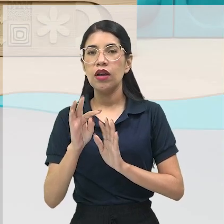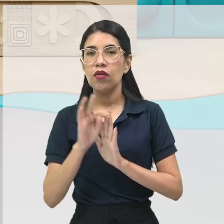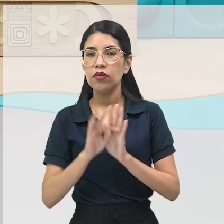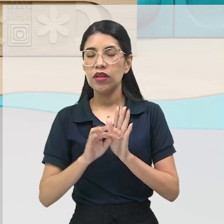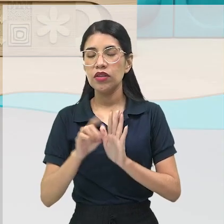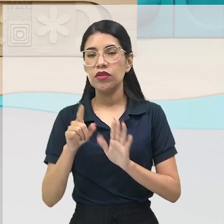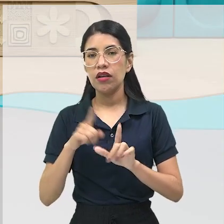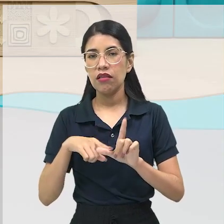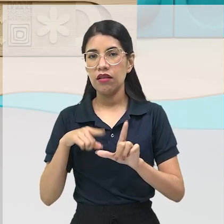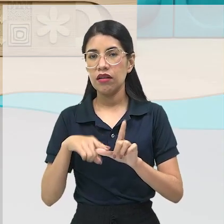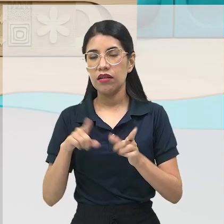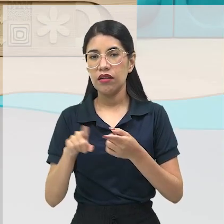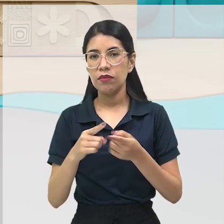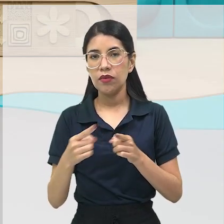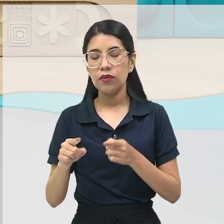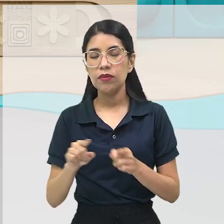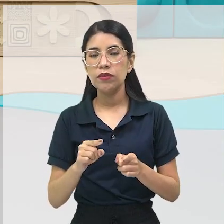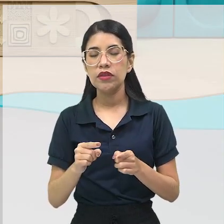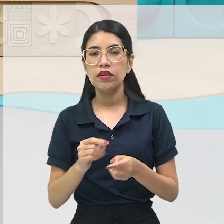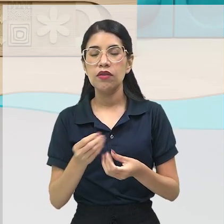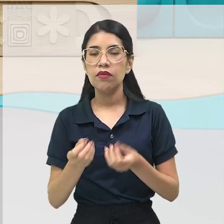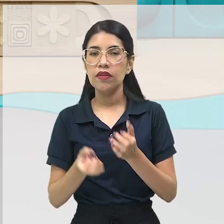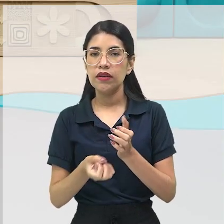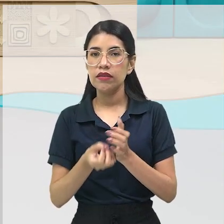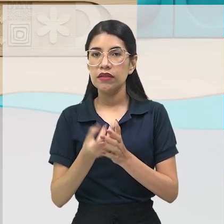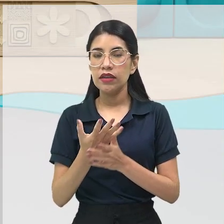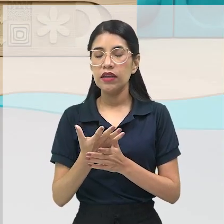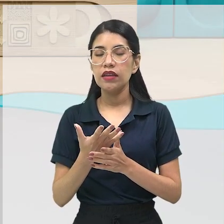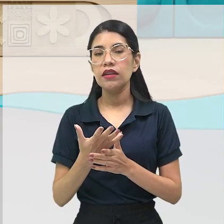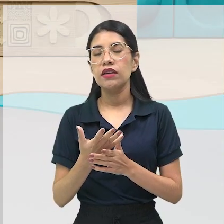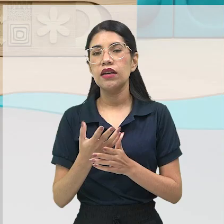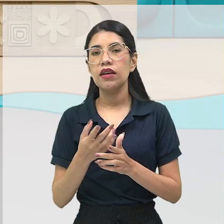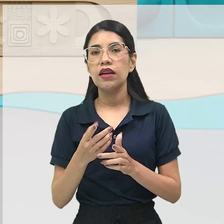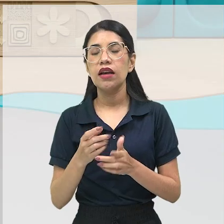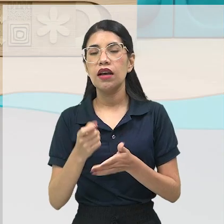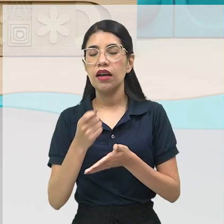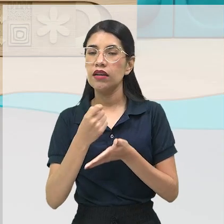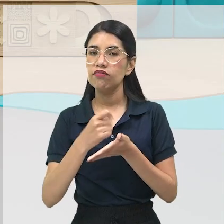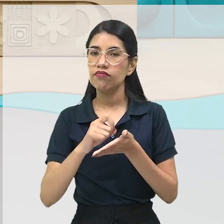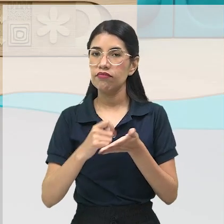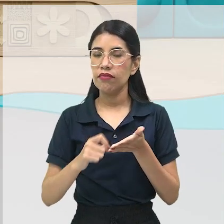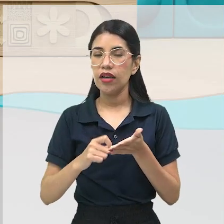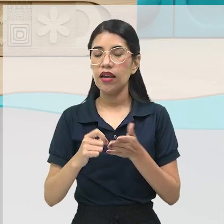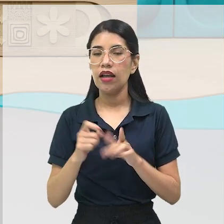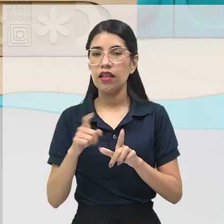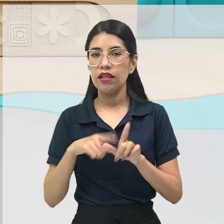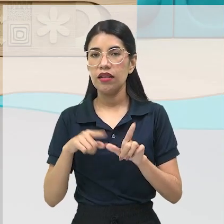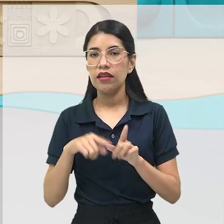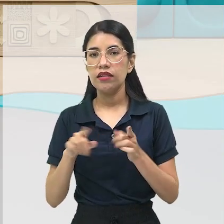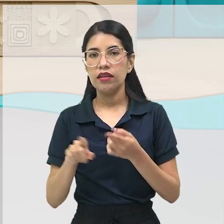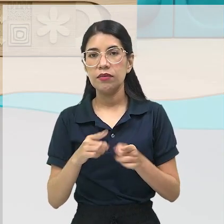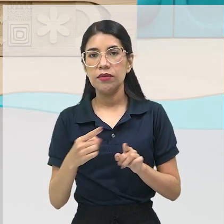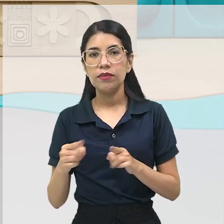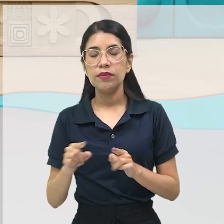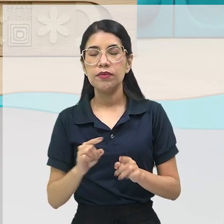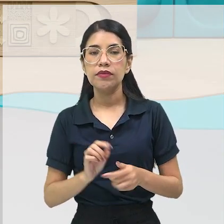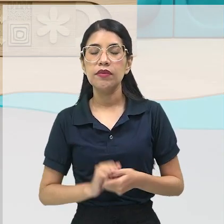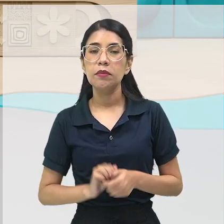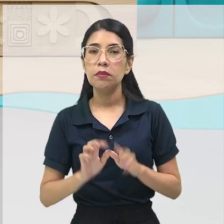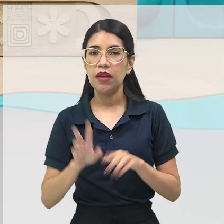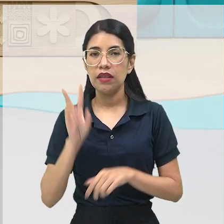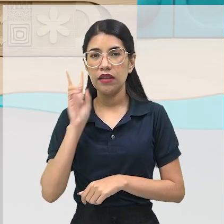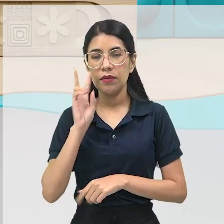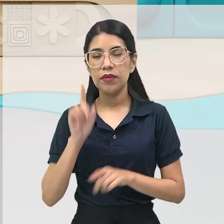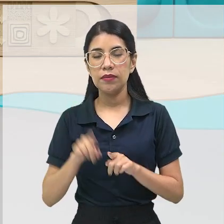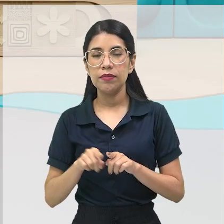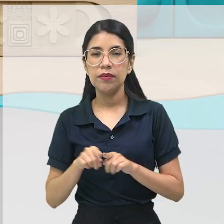musical. Ou seja, a questão de moldar, elaborar, de compor ali, a gente vai perceber que é essa forma. Mas lembra que eu disse que